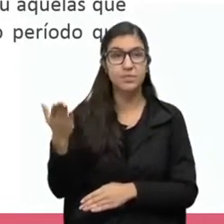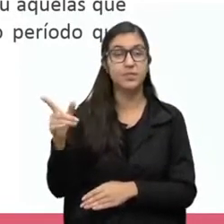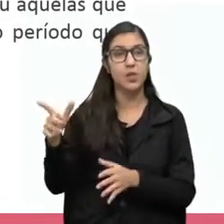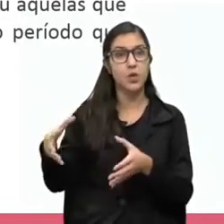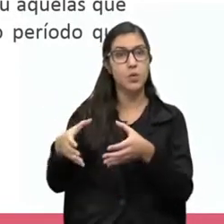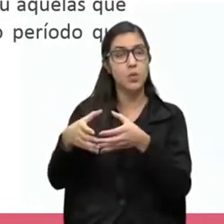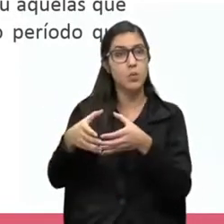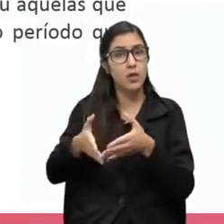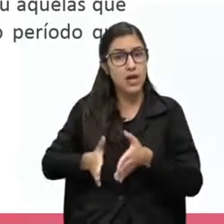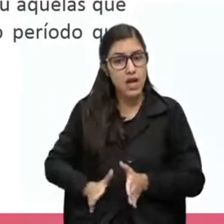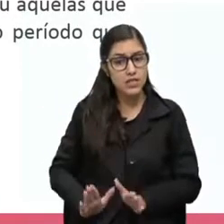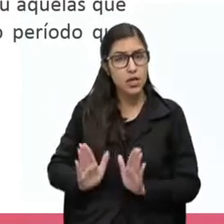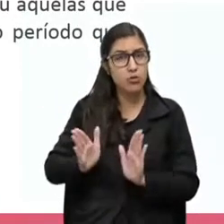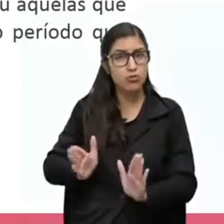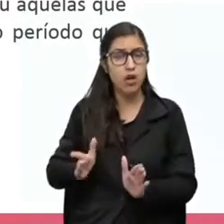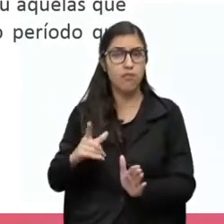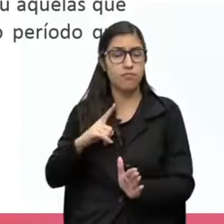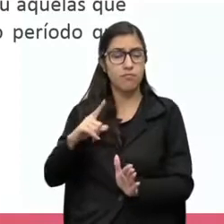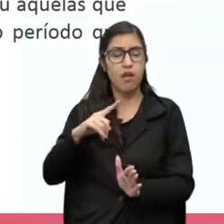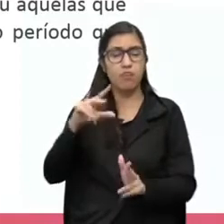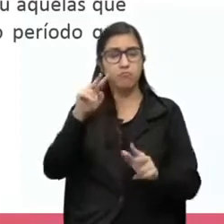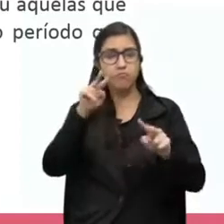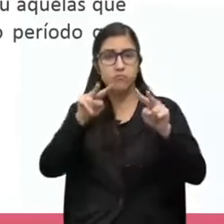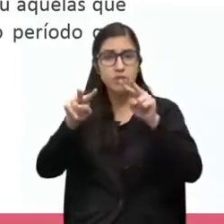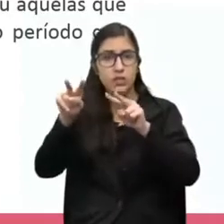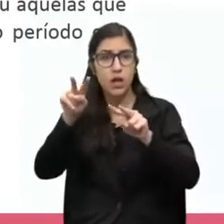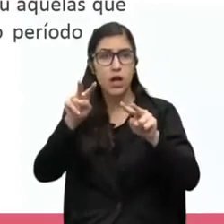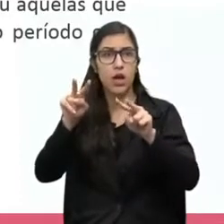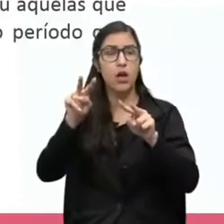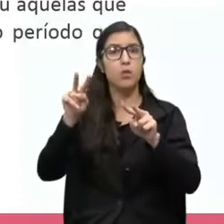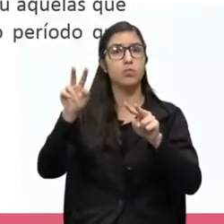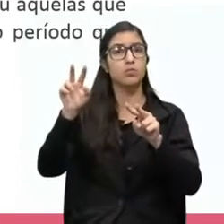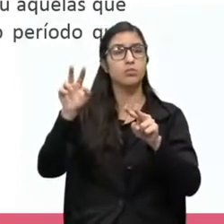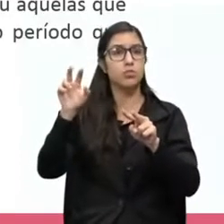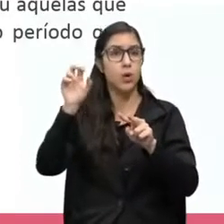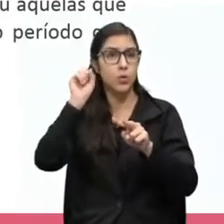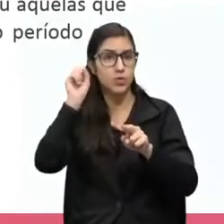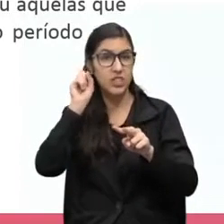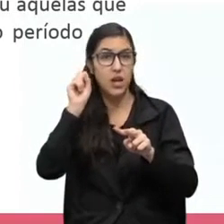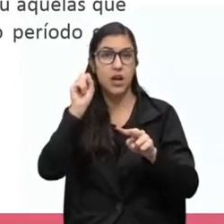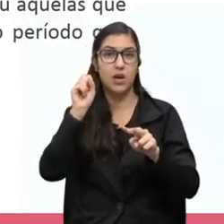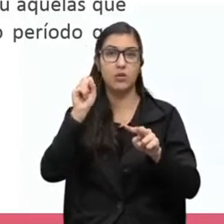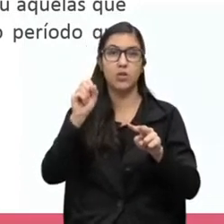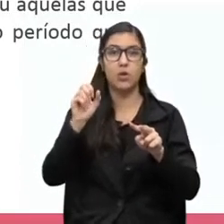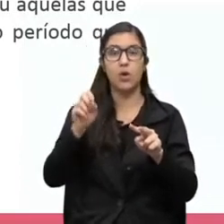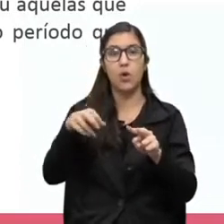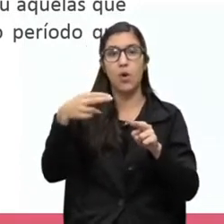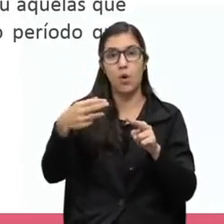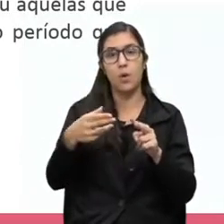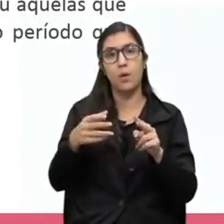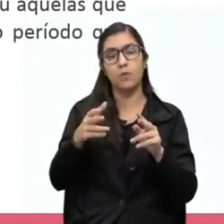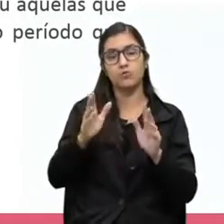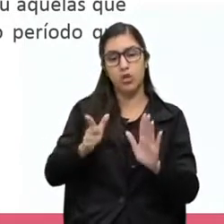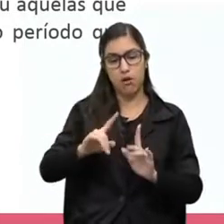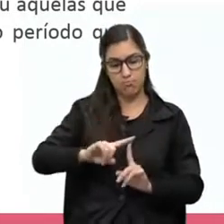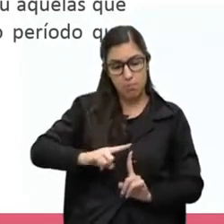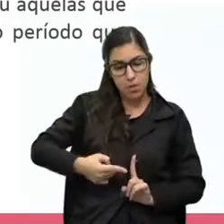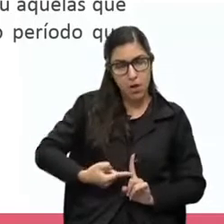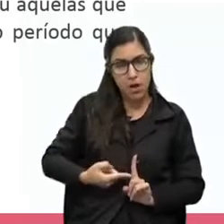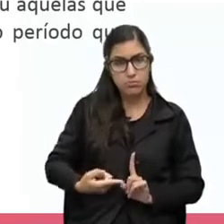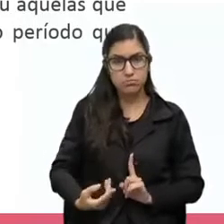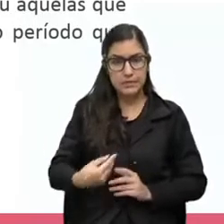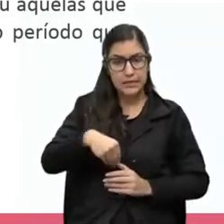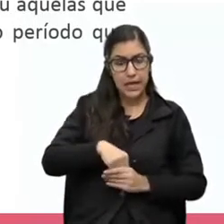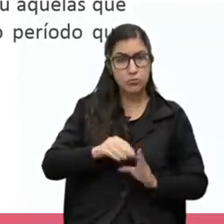pessoas nascidas com visão e audição, gravemente afetadas por origem pré ou perinatal, ou aquelas que se